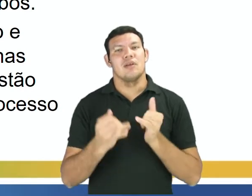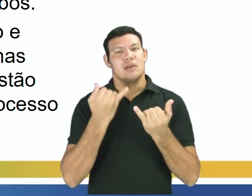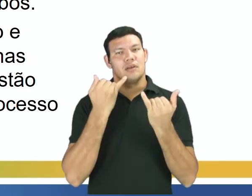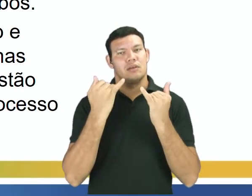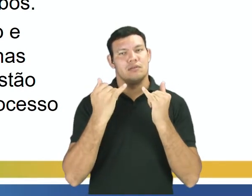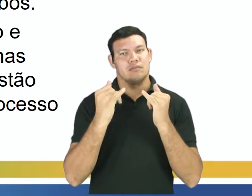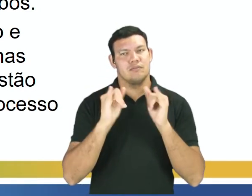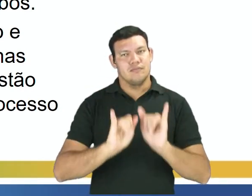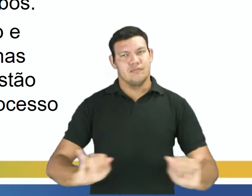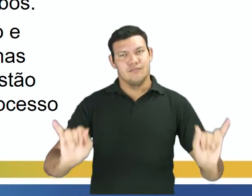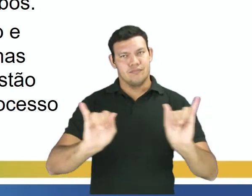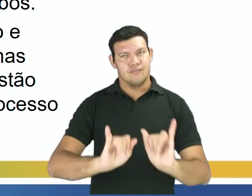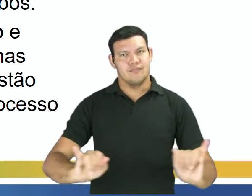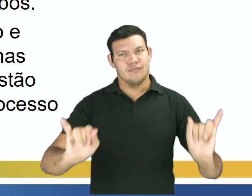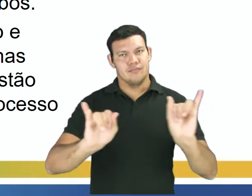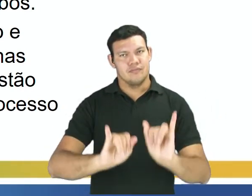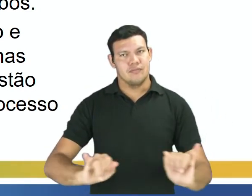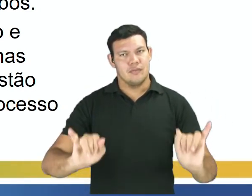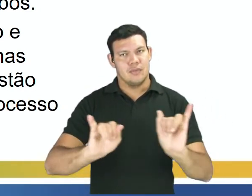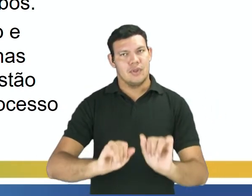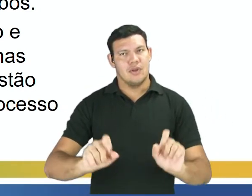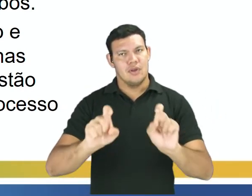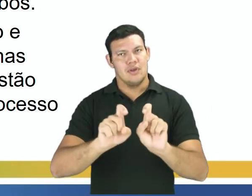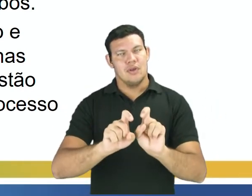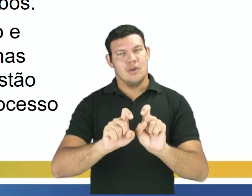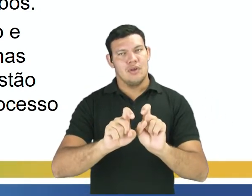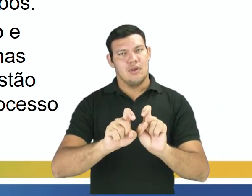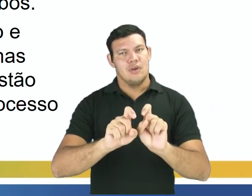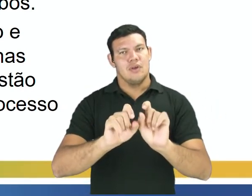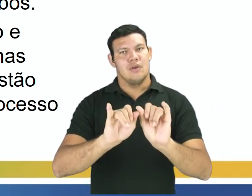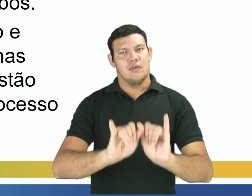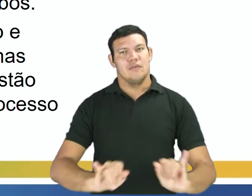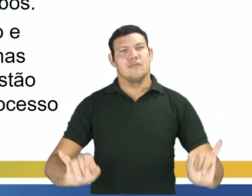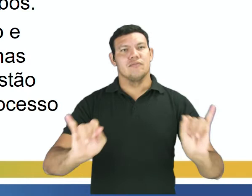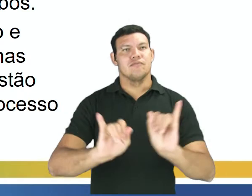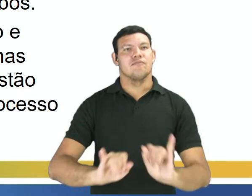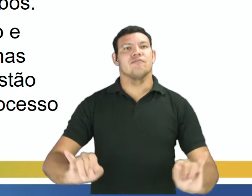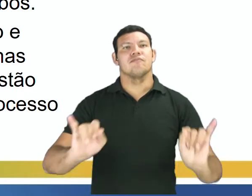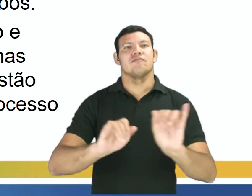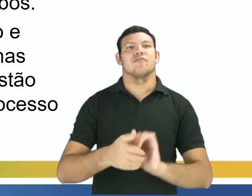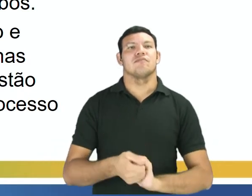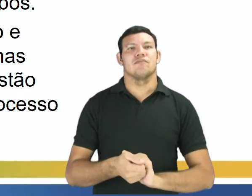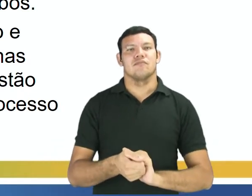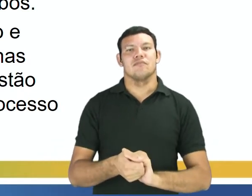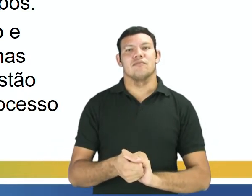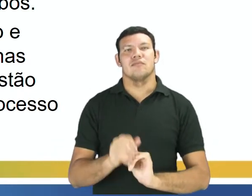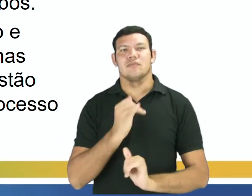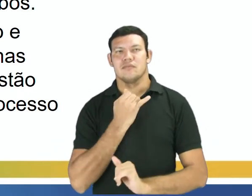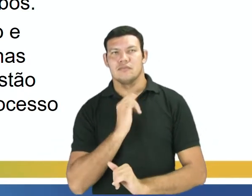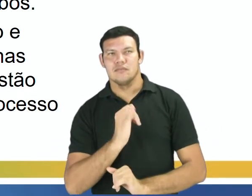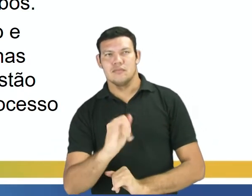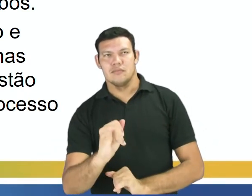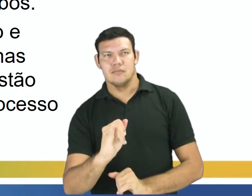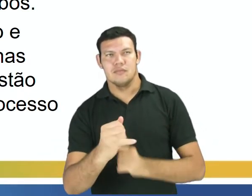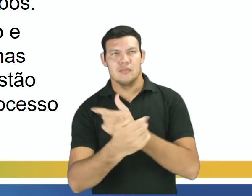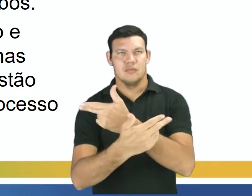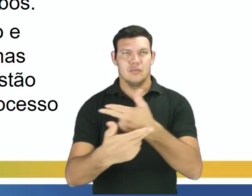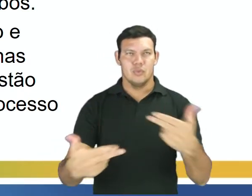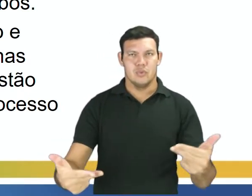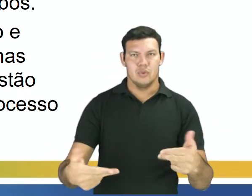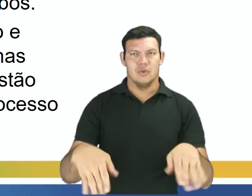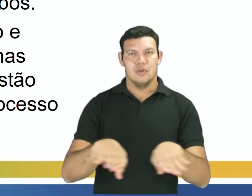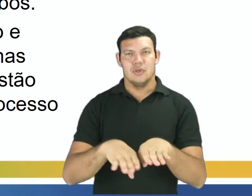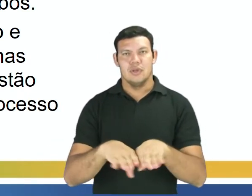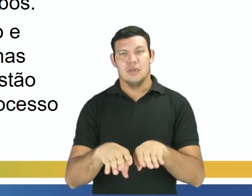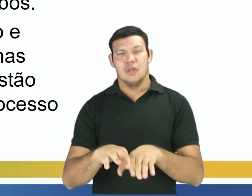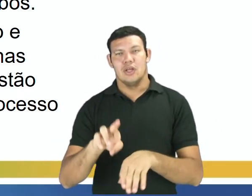da robótica, que cada vez mais tem avançado principalmente para produtos em miniatura. Você já tem inclusive